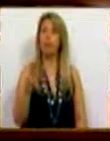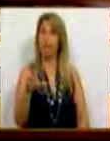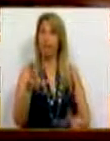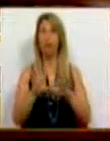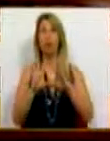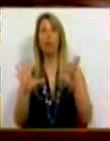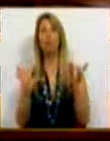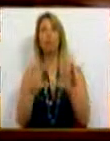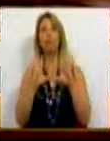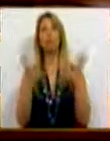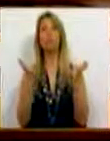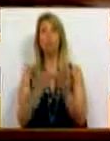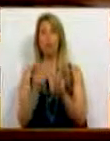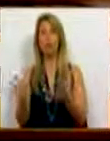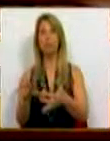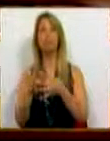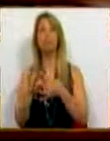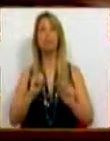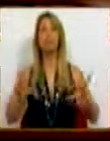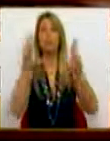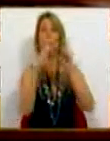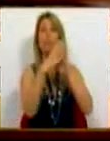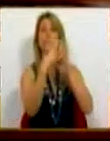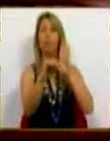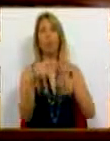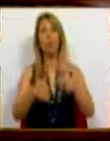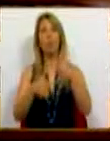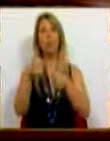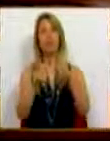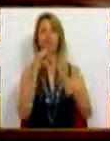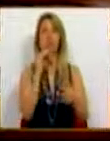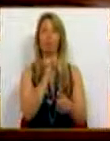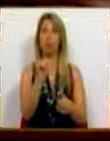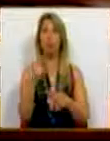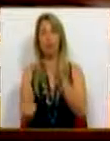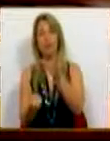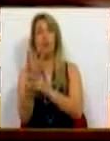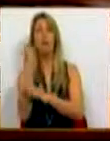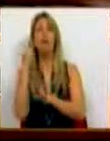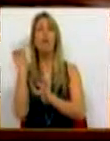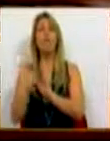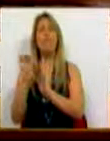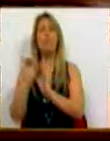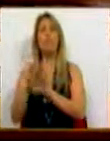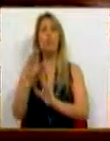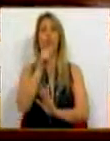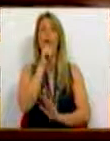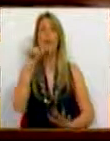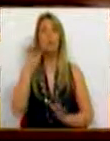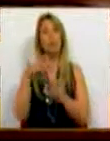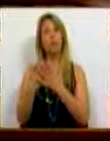conjunto, consolidarão um novo padrão de competitividade territorial, a criação do Fundo Azul para a promoção de novas